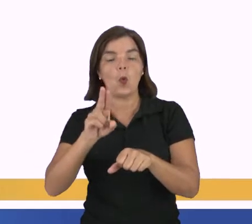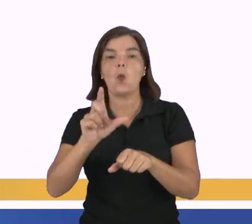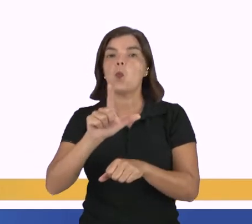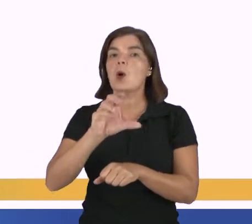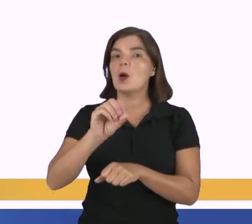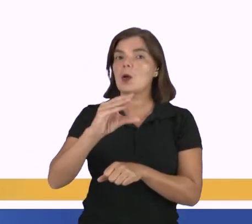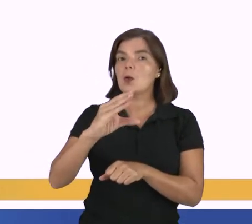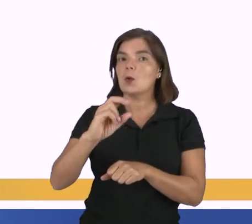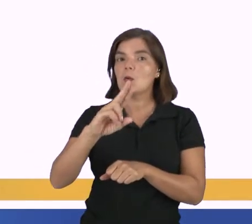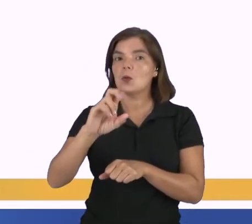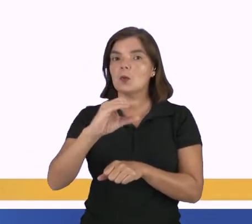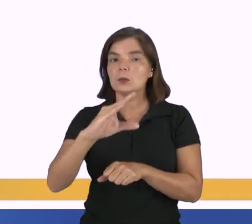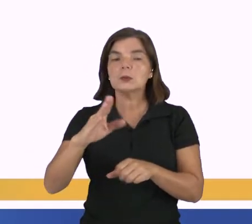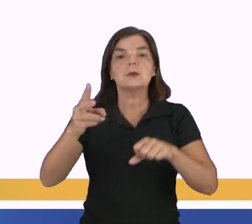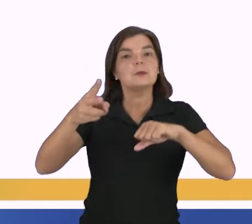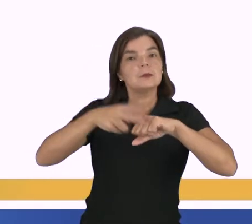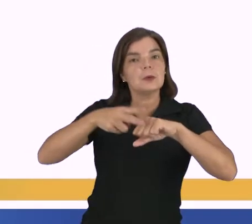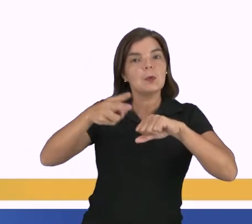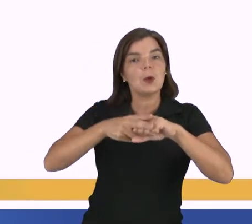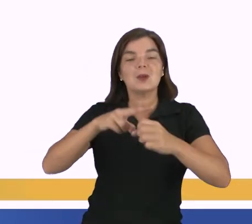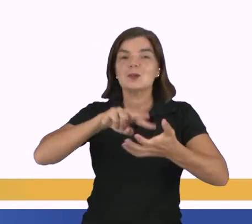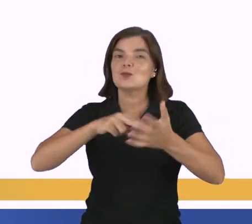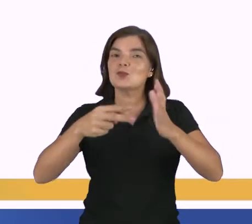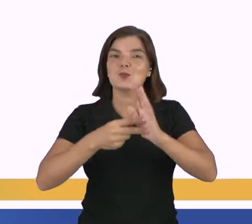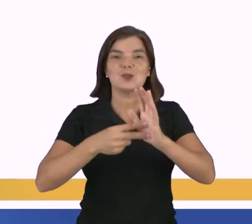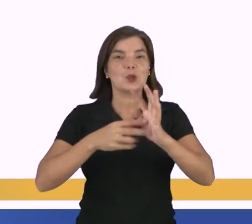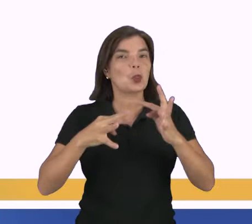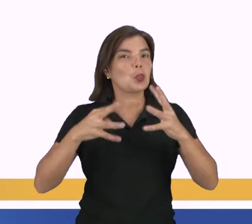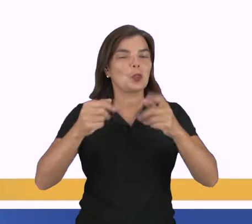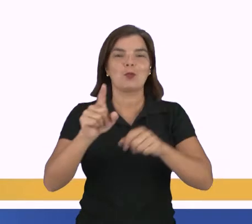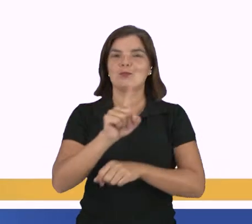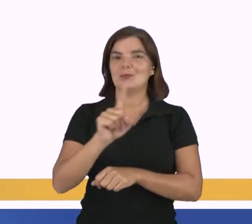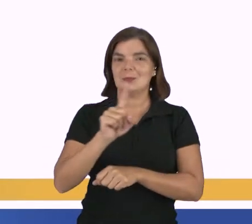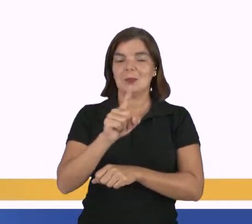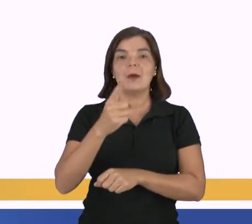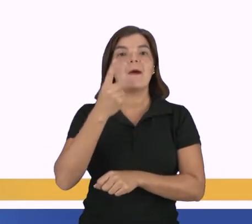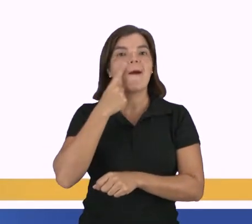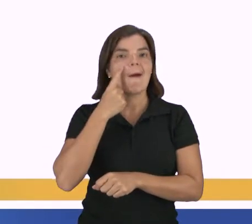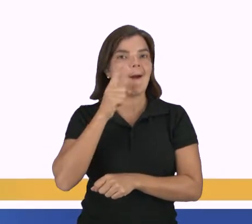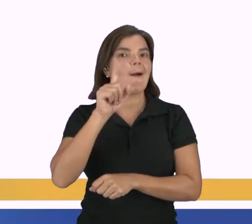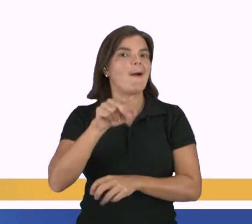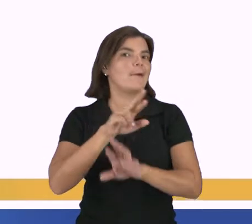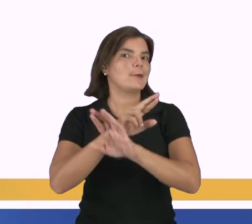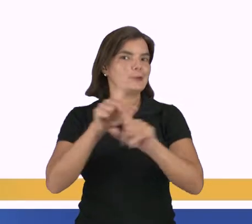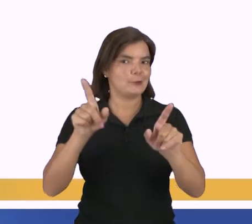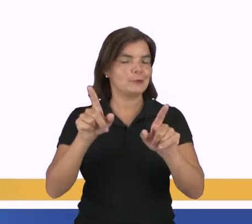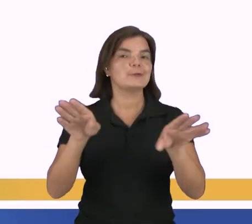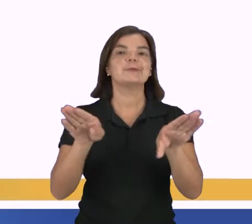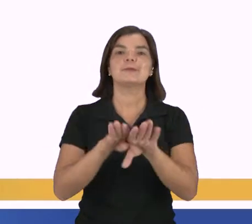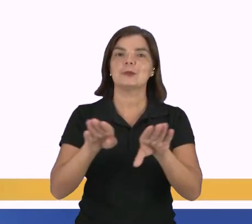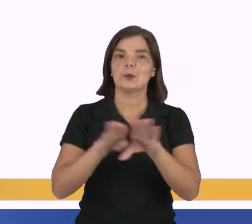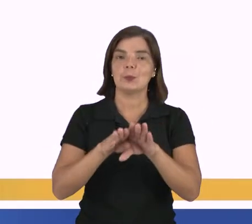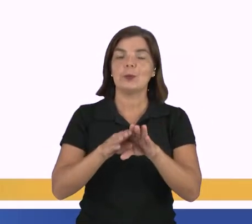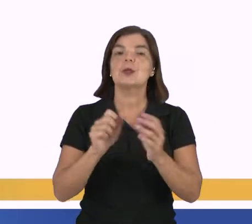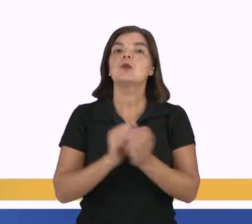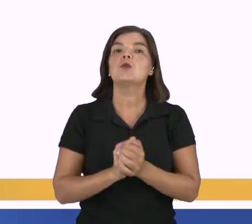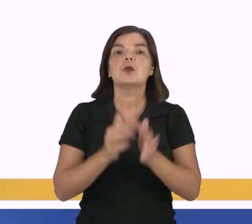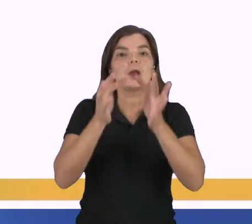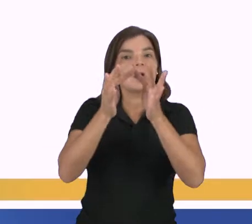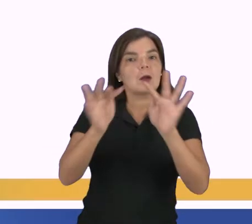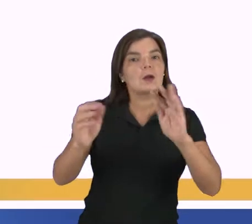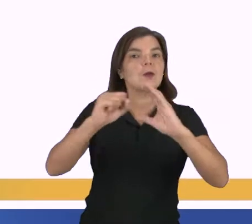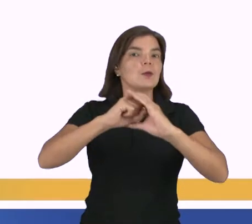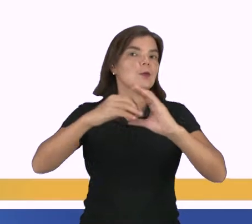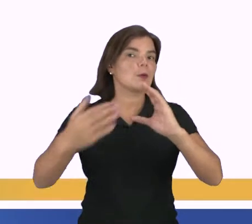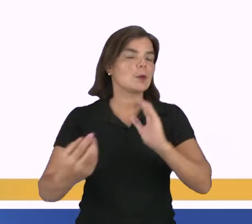não apresentar um sentido completo. Então, uma diferença aí entre elas, né, que a oração ela já vai ser caracterizada